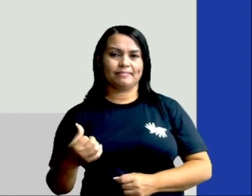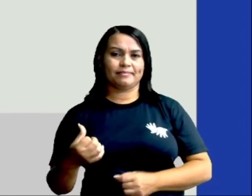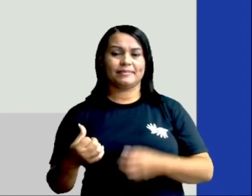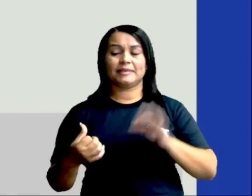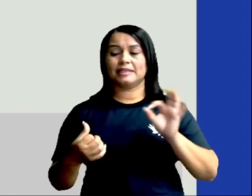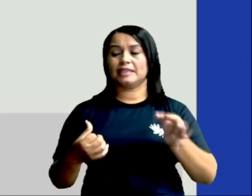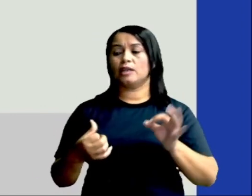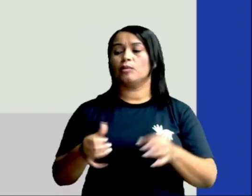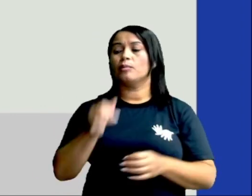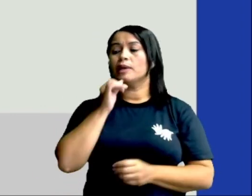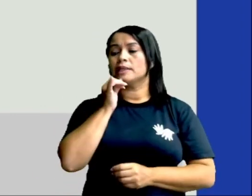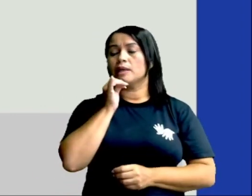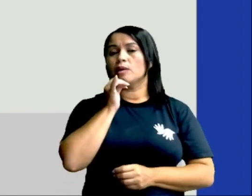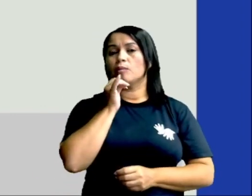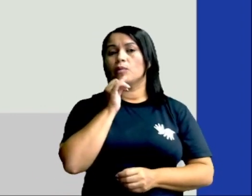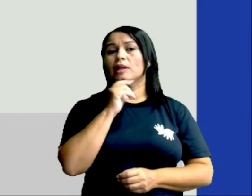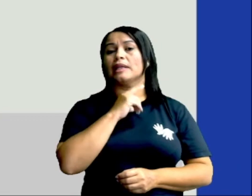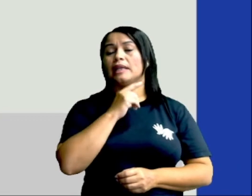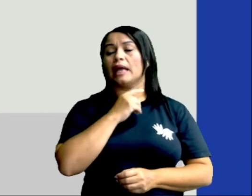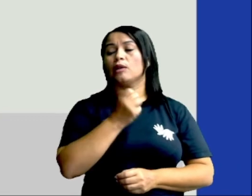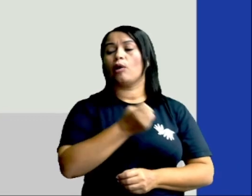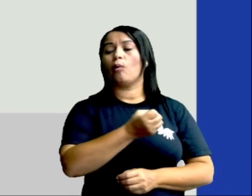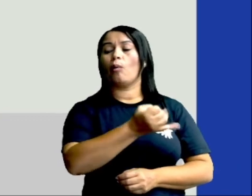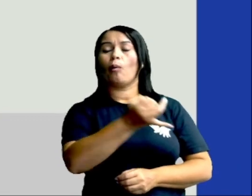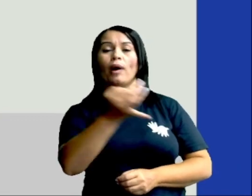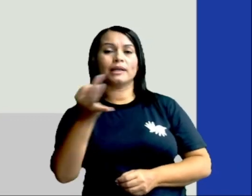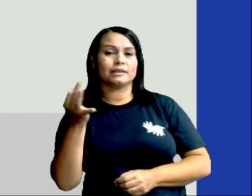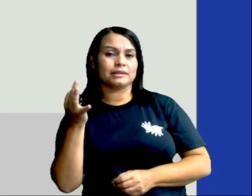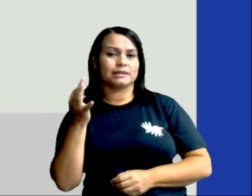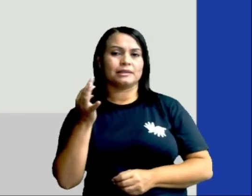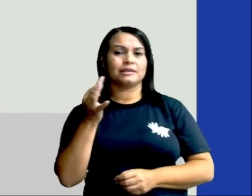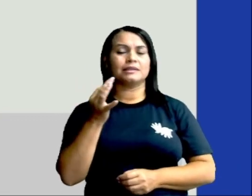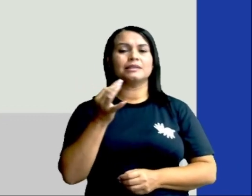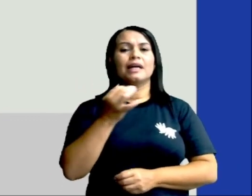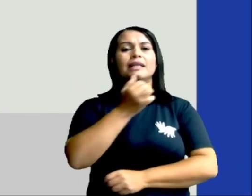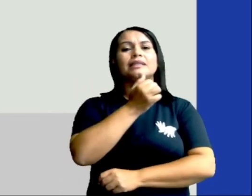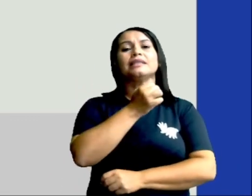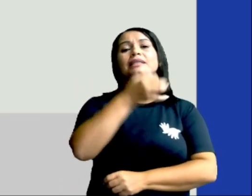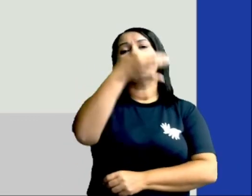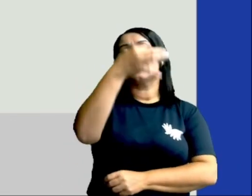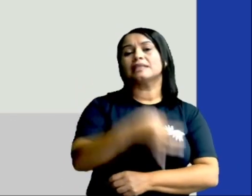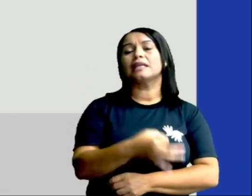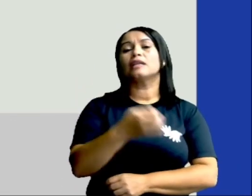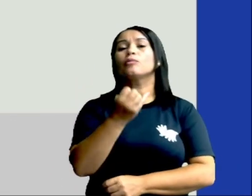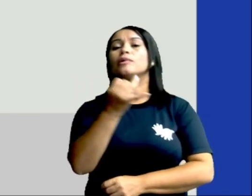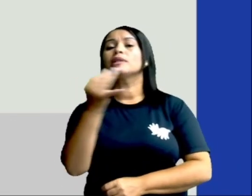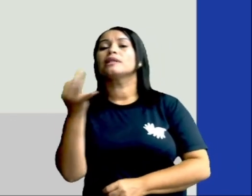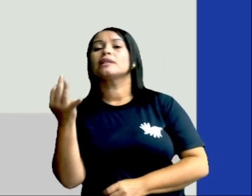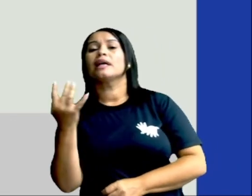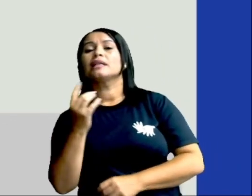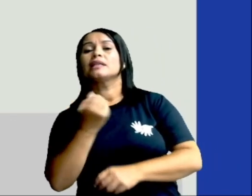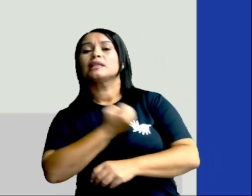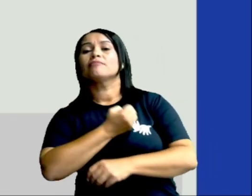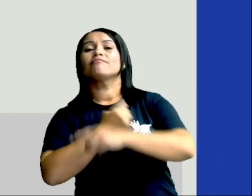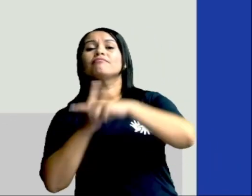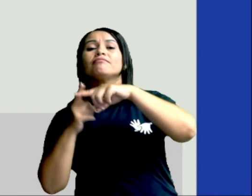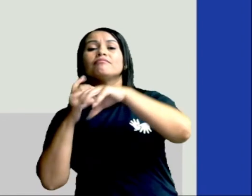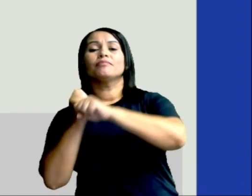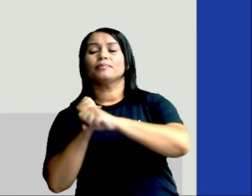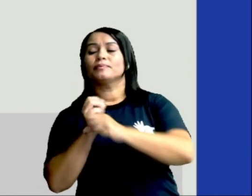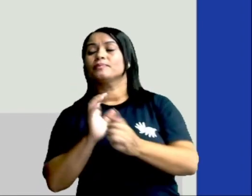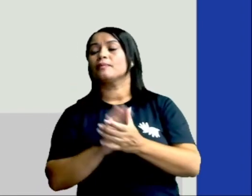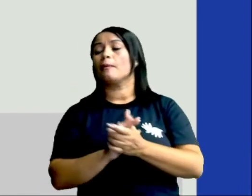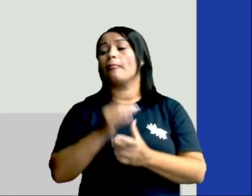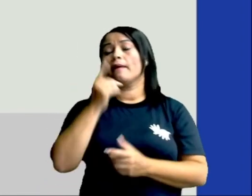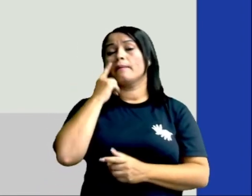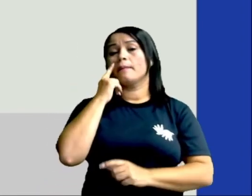6. Ou seja, a quantidade de pontos e a quantidade de acertos, certo?